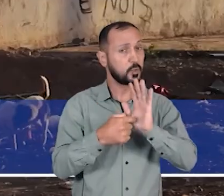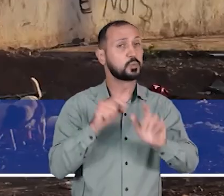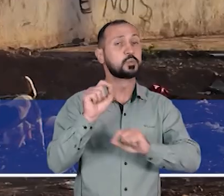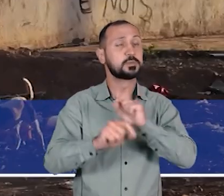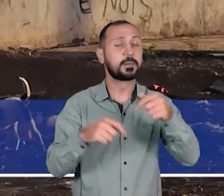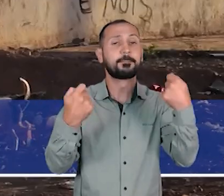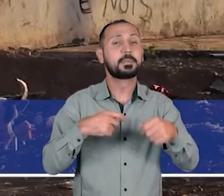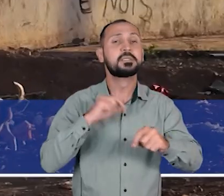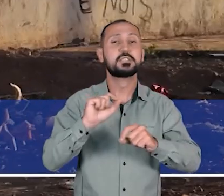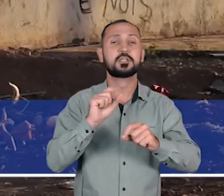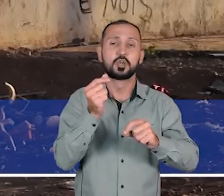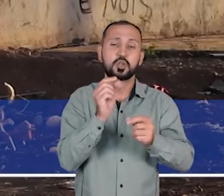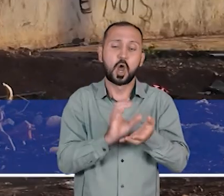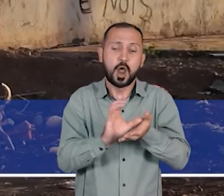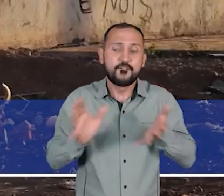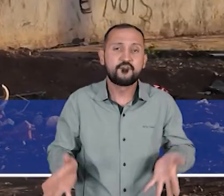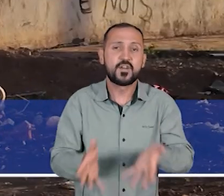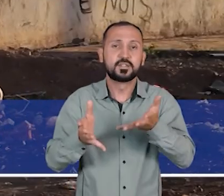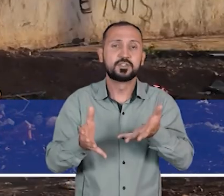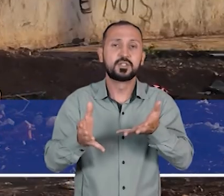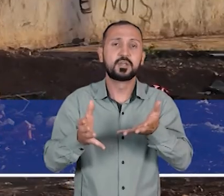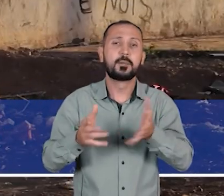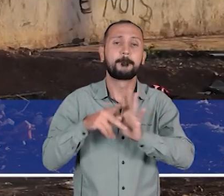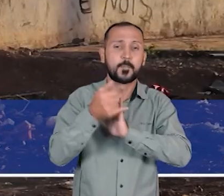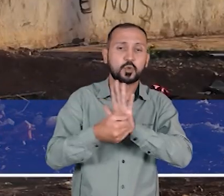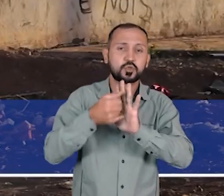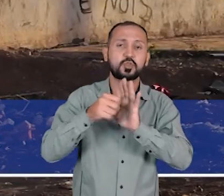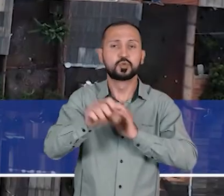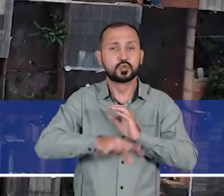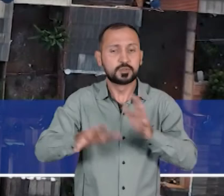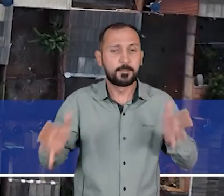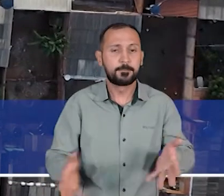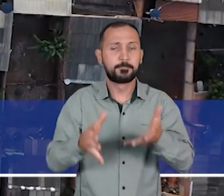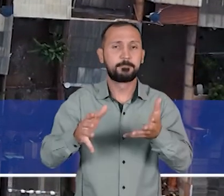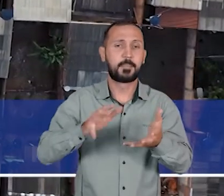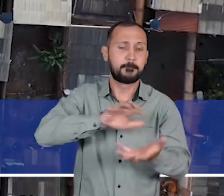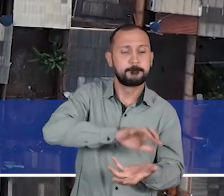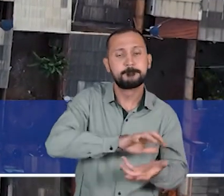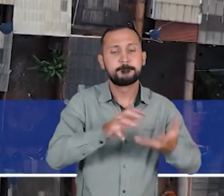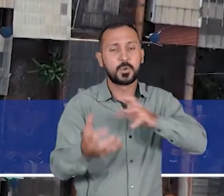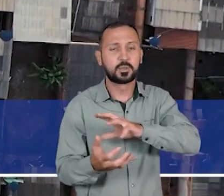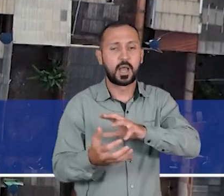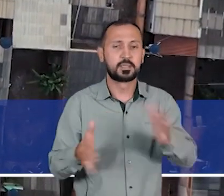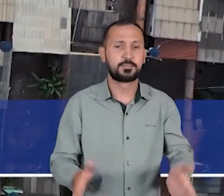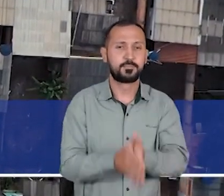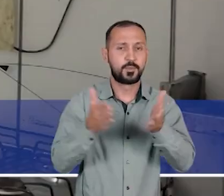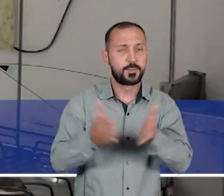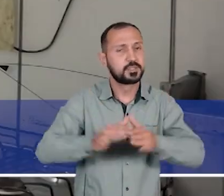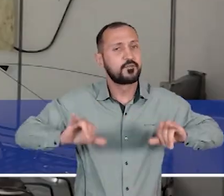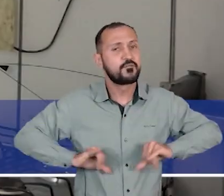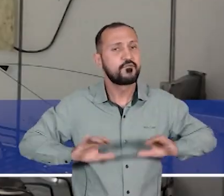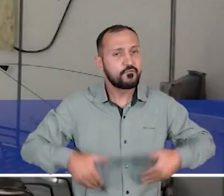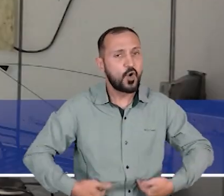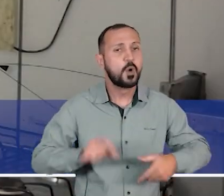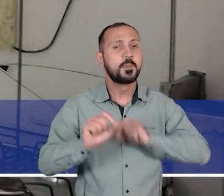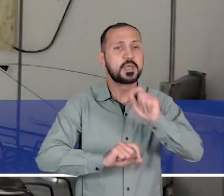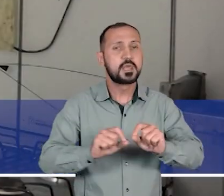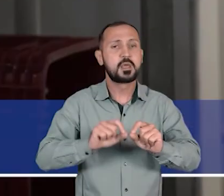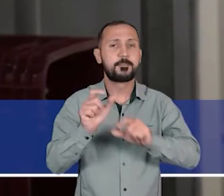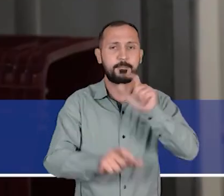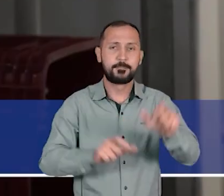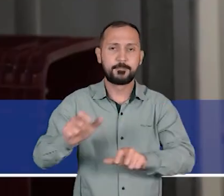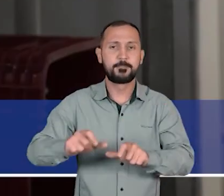Ainda destacou que é preciso investir em programas sociais para mudar o cenário de pobreza e de fome em